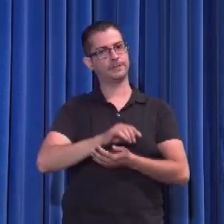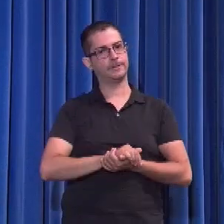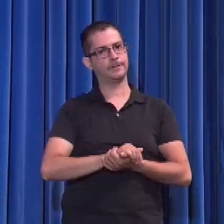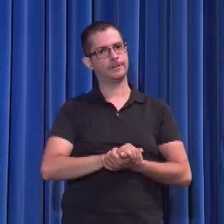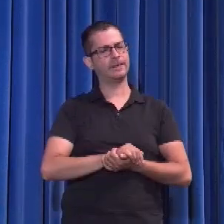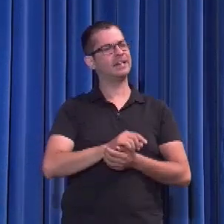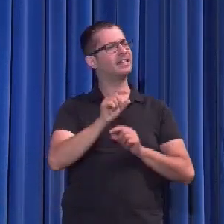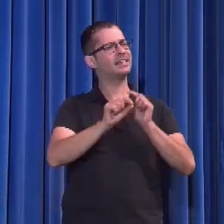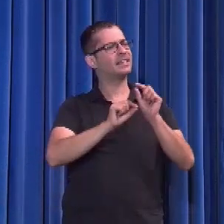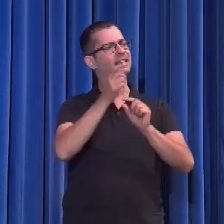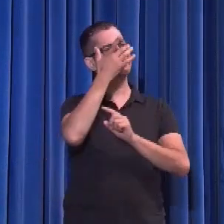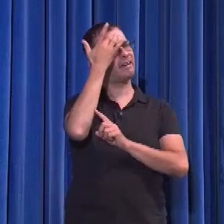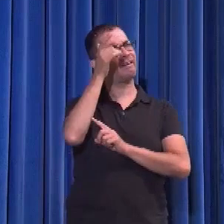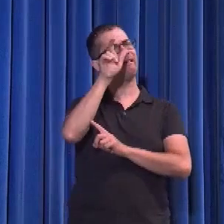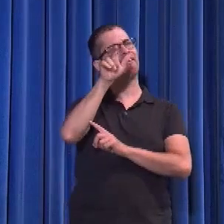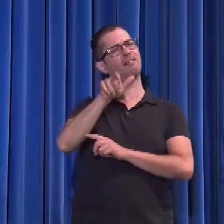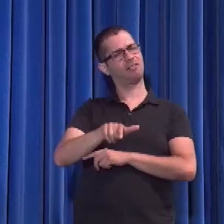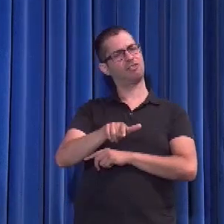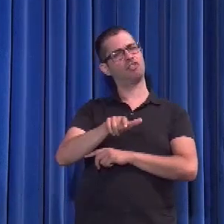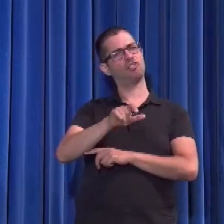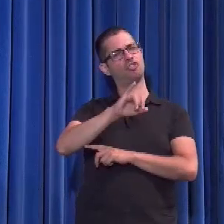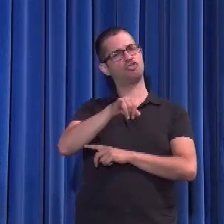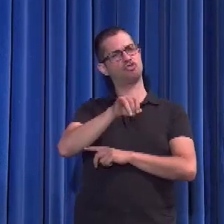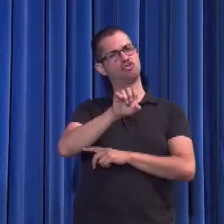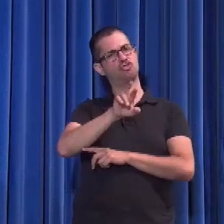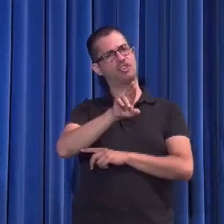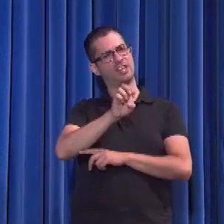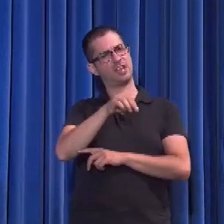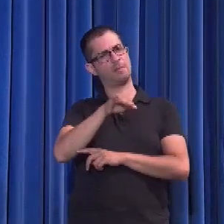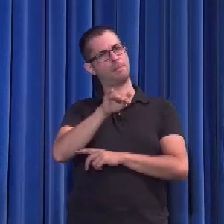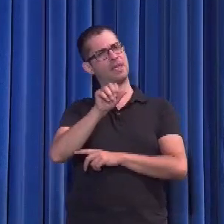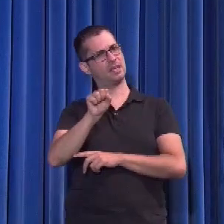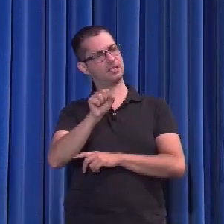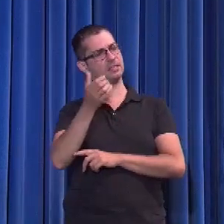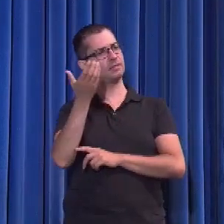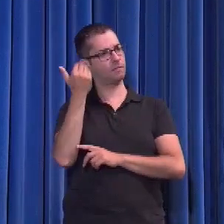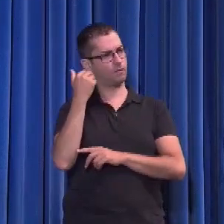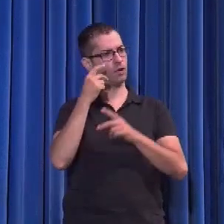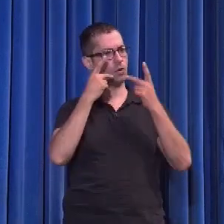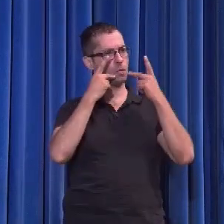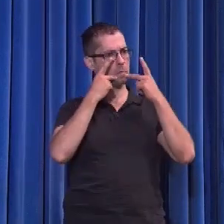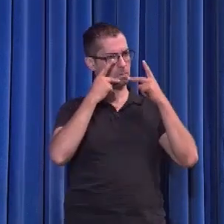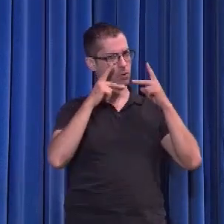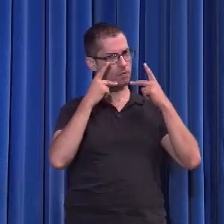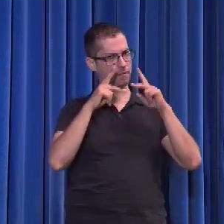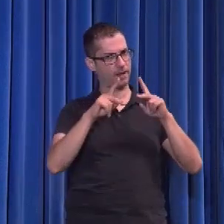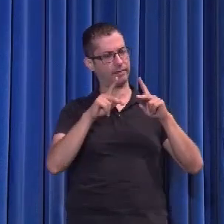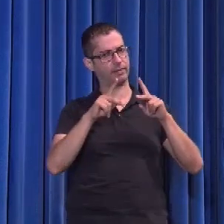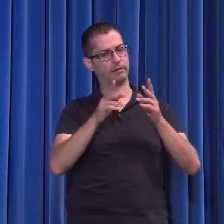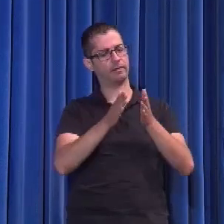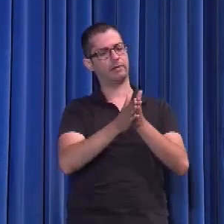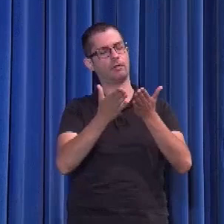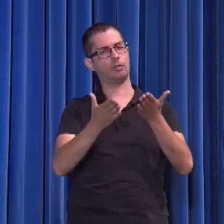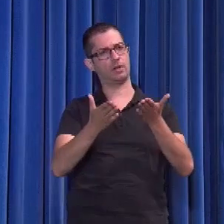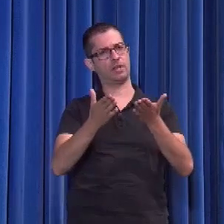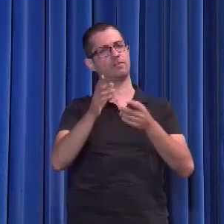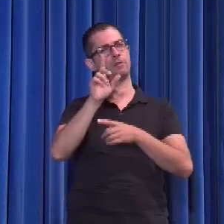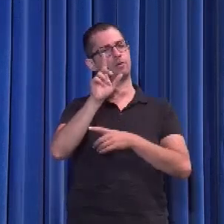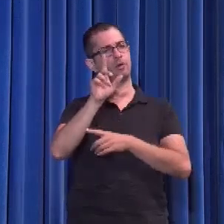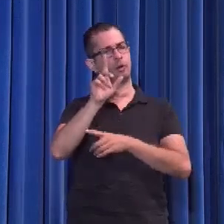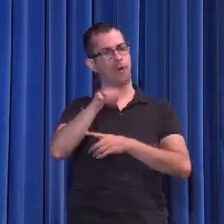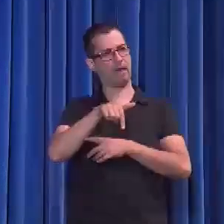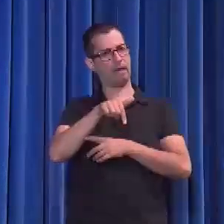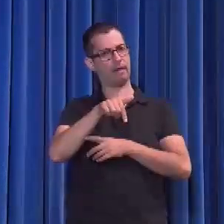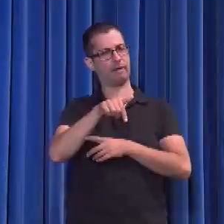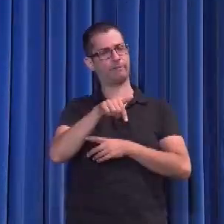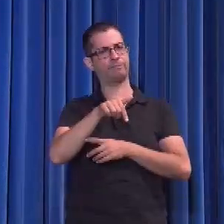foi Jeremias então. Jeremias, ele foi um profeta de Deus. O livro de Jeremias é tido como